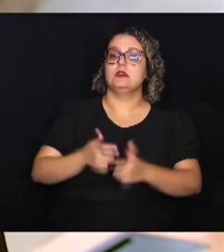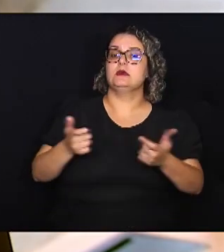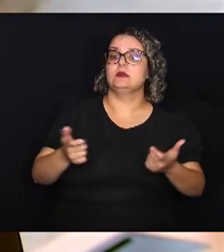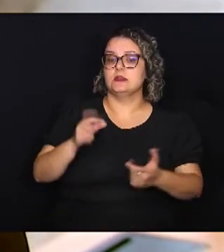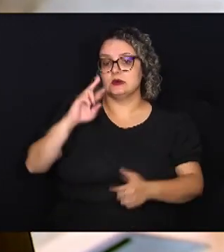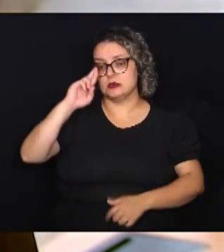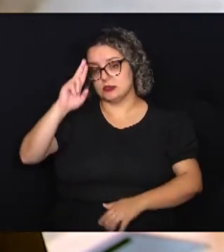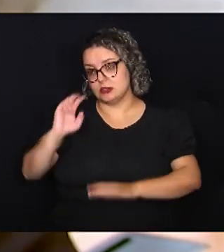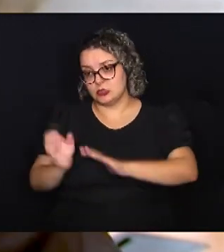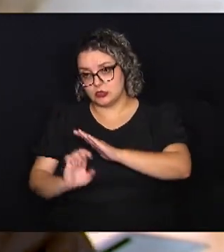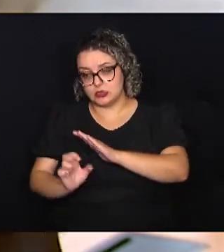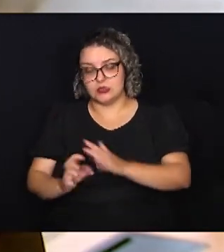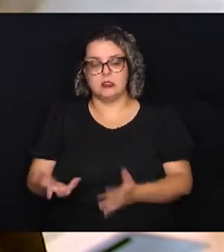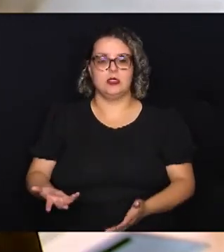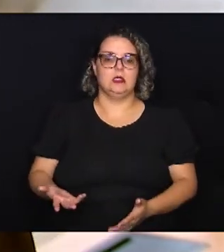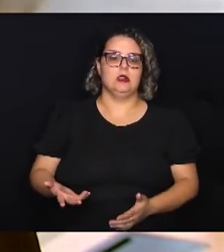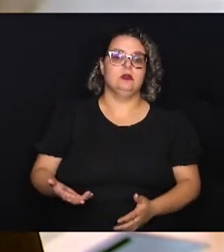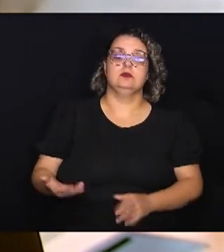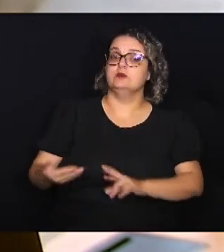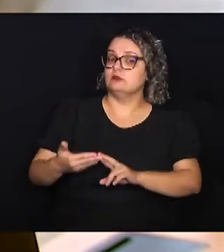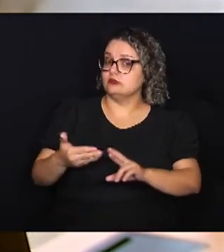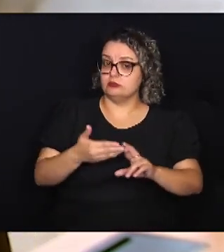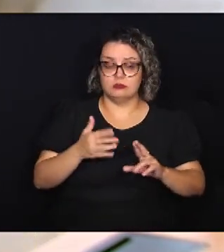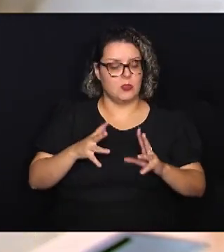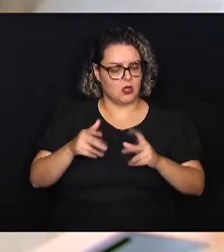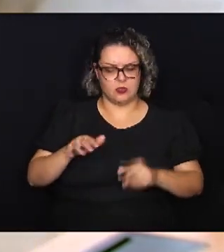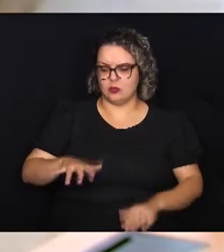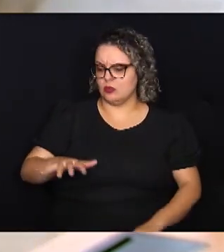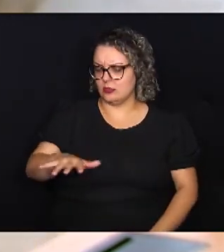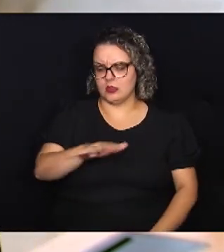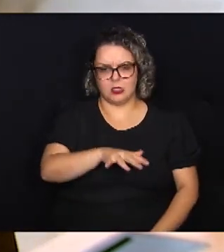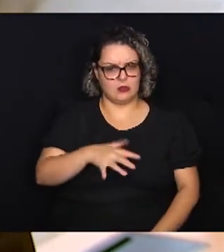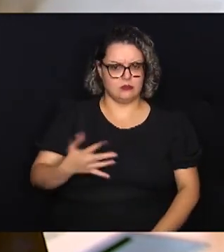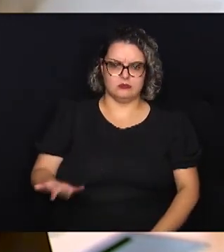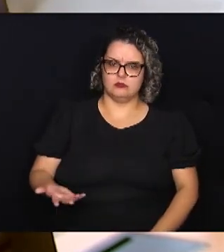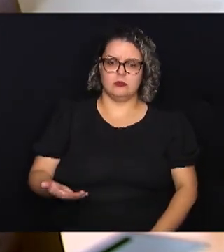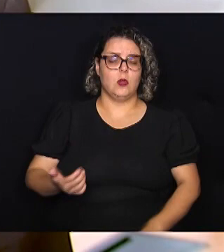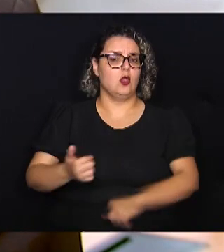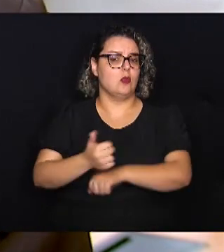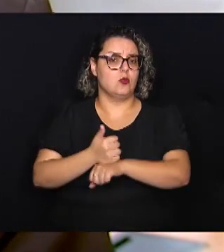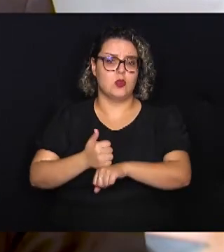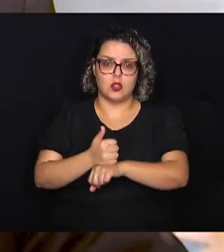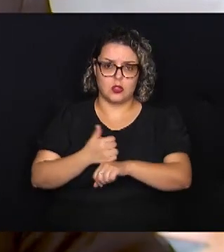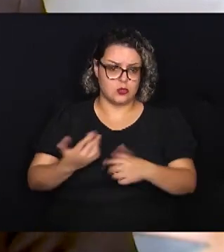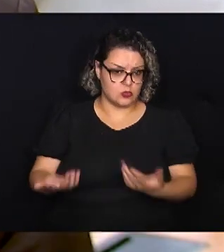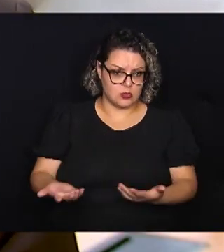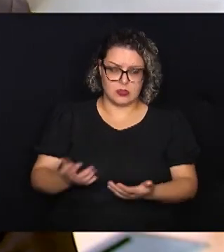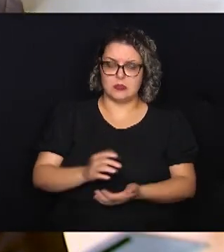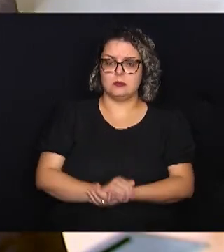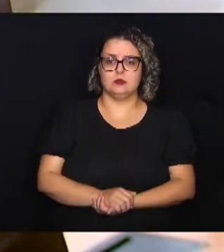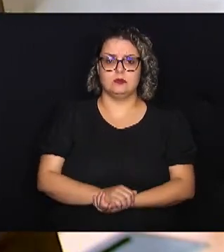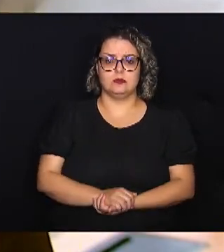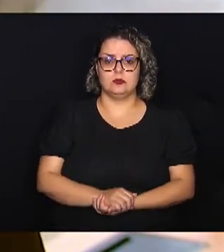através dos seus representantes, em todos os segmentos. Seja ele profissional, seja ele de educação, seja na